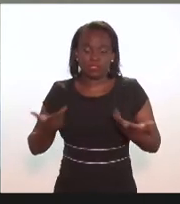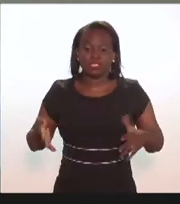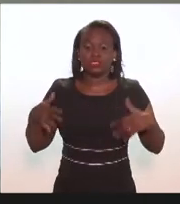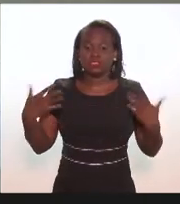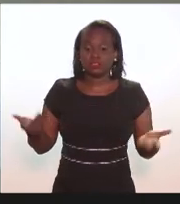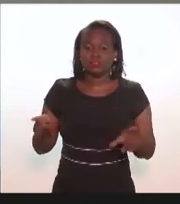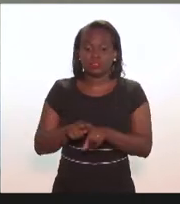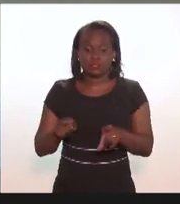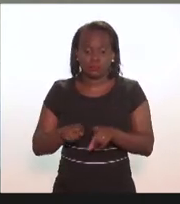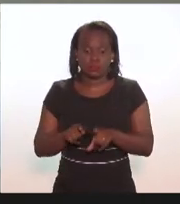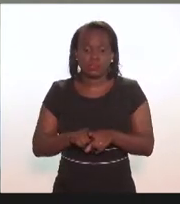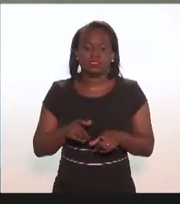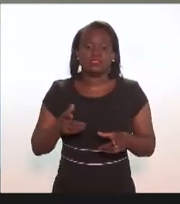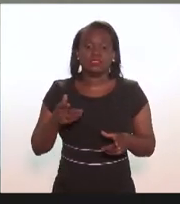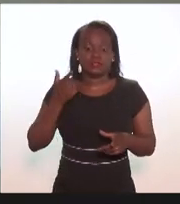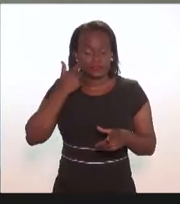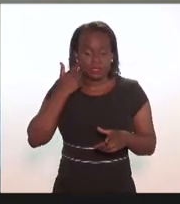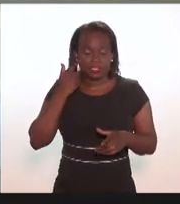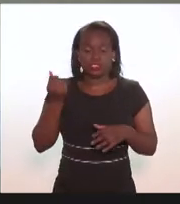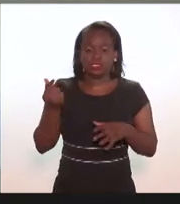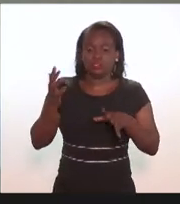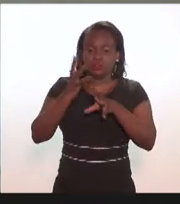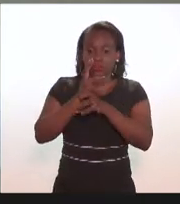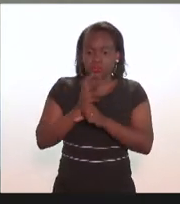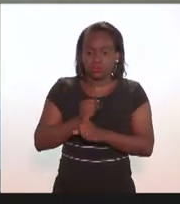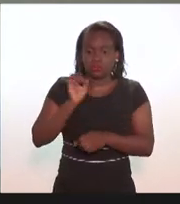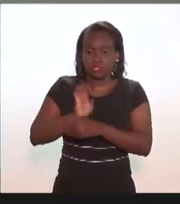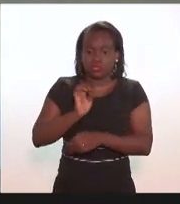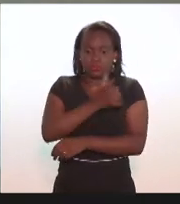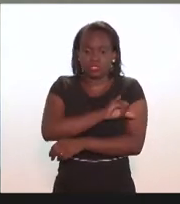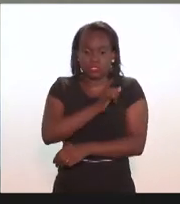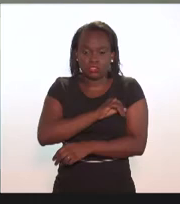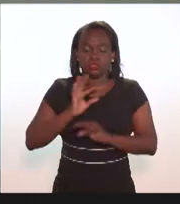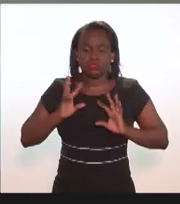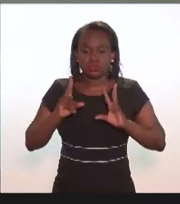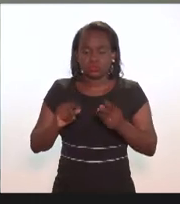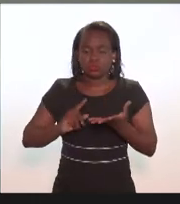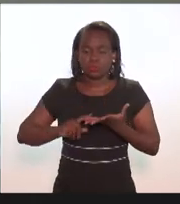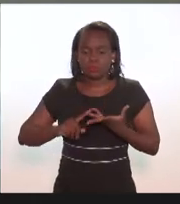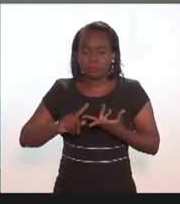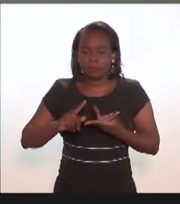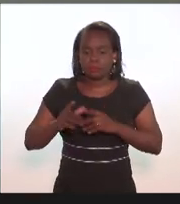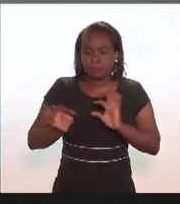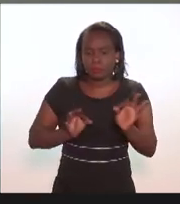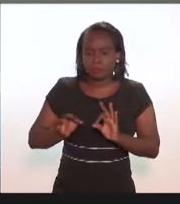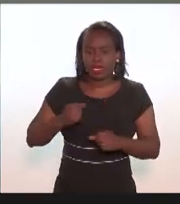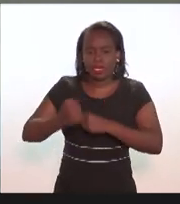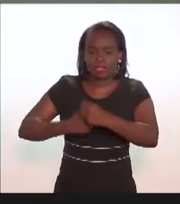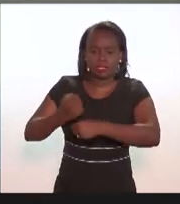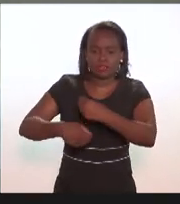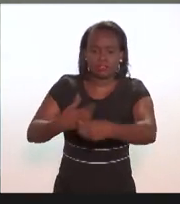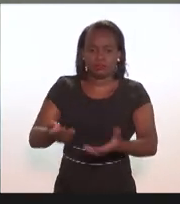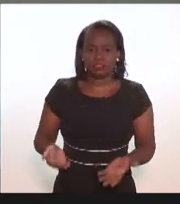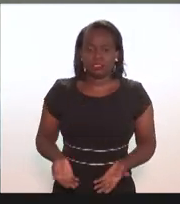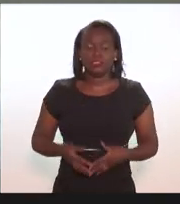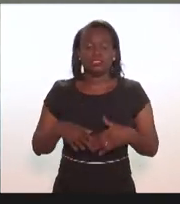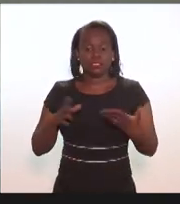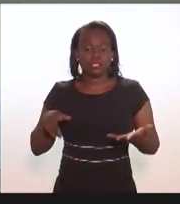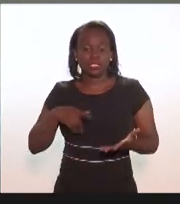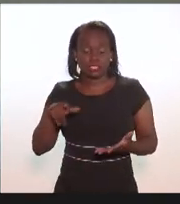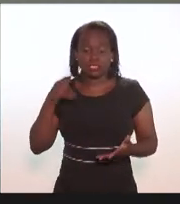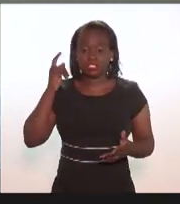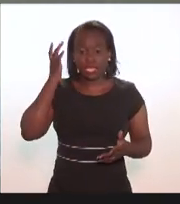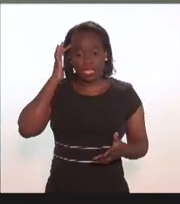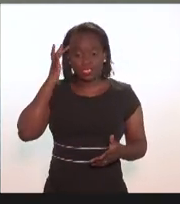portanto, auferissem receitas para o Estado do Rio de Janeiro em todas essas operações nos próximos anos. Pelas nossas